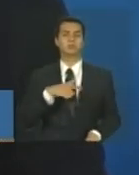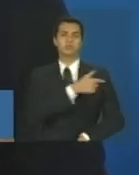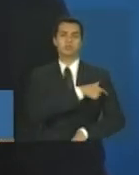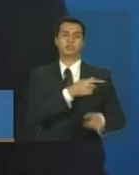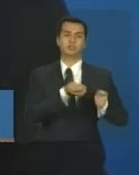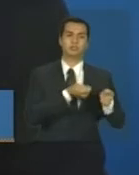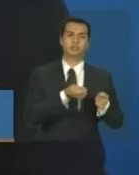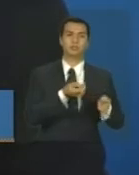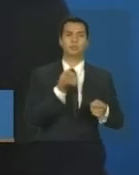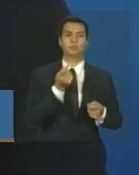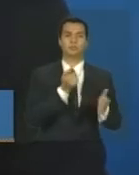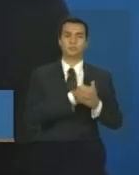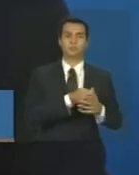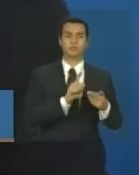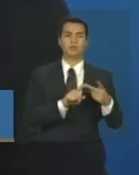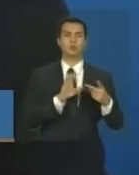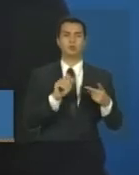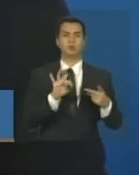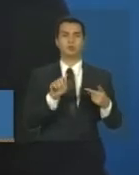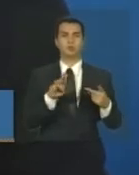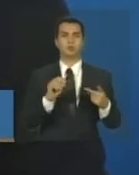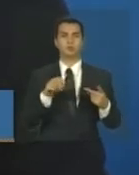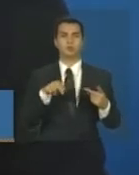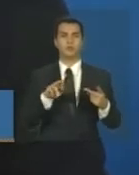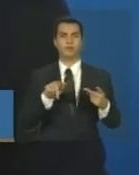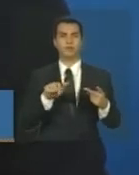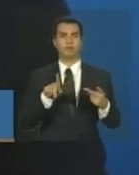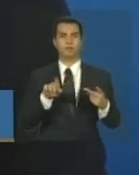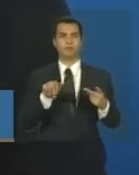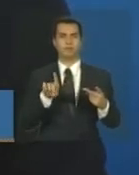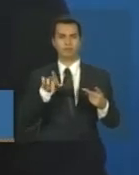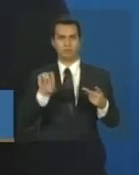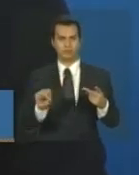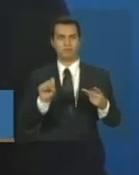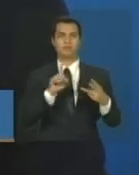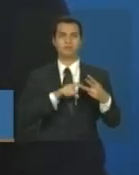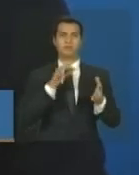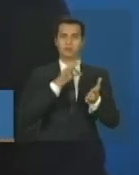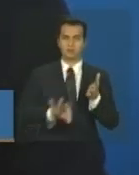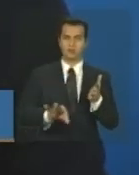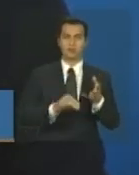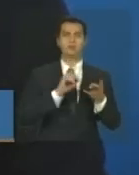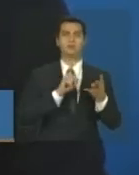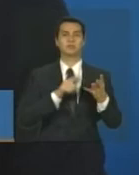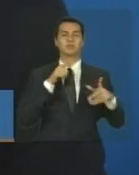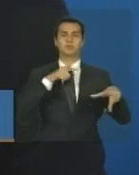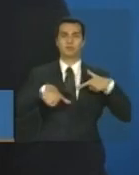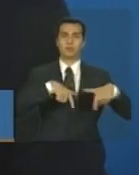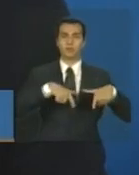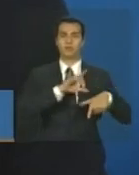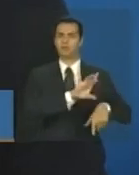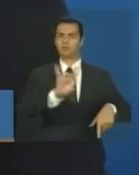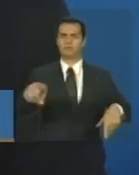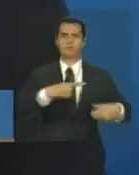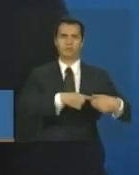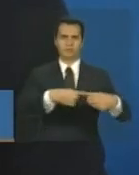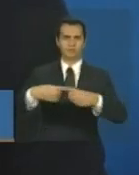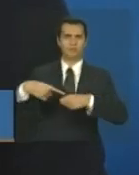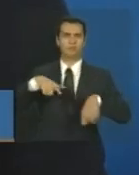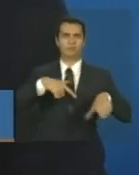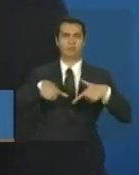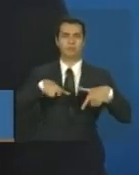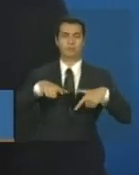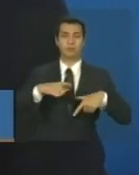benefícios gestão de condicionalidade a gestão do cadastro propriamente dito por meio do trabalho que os municípios fazem é